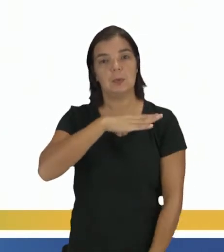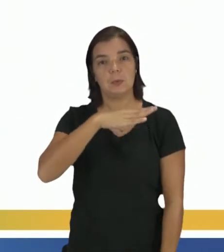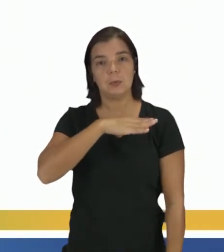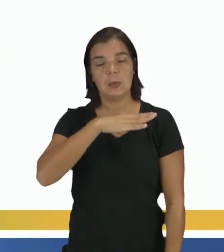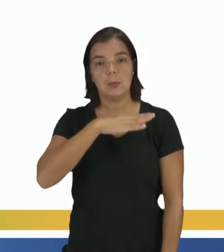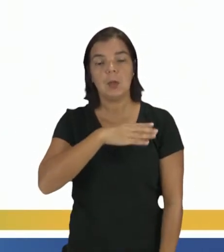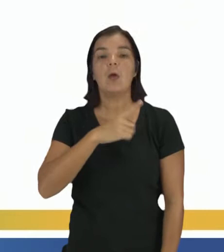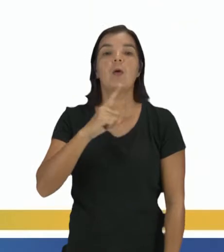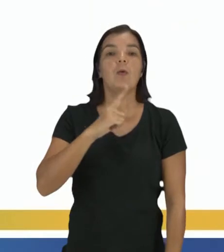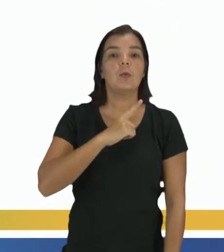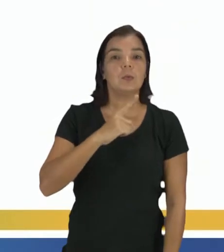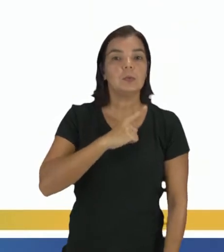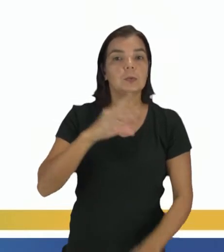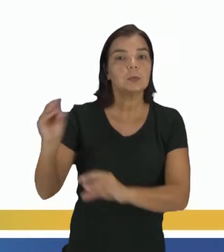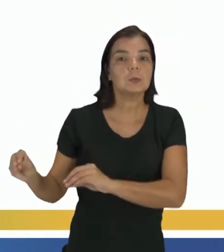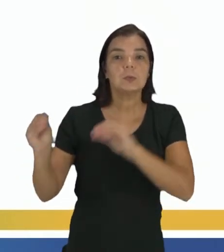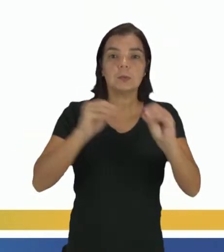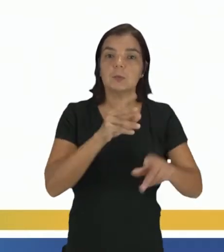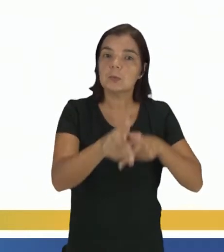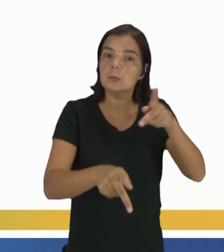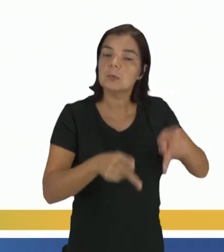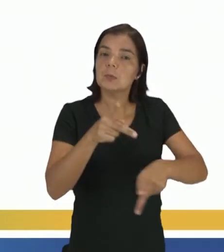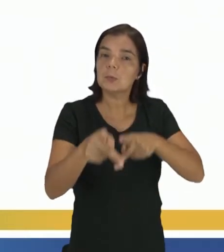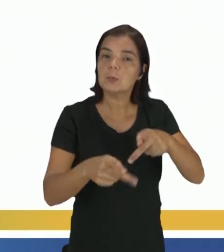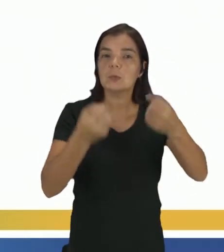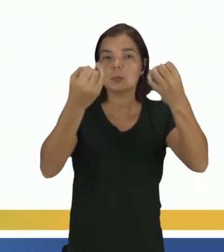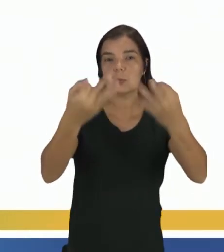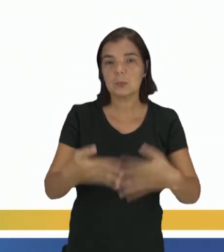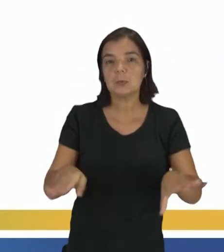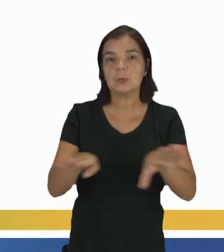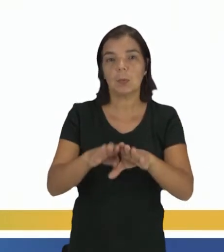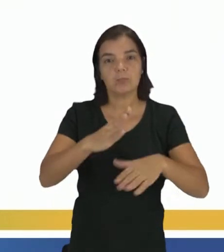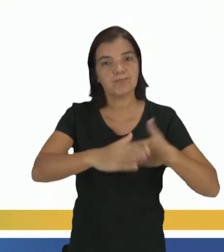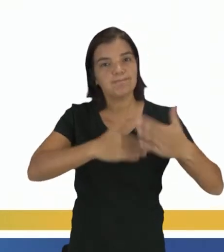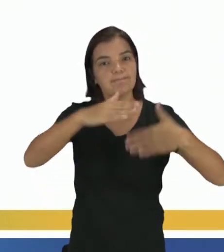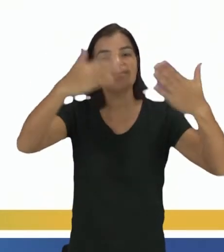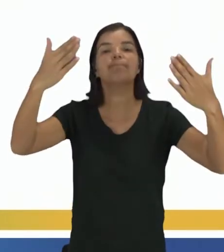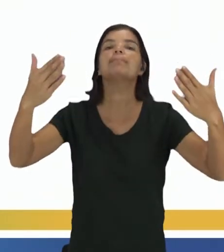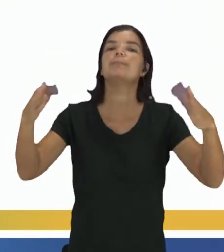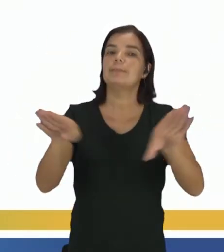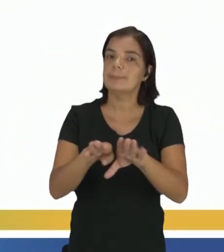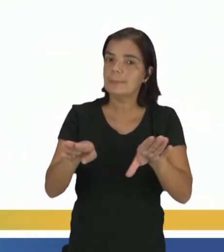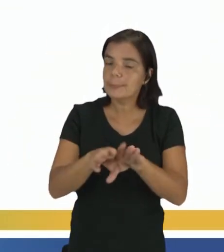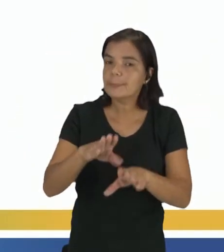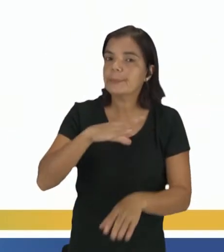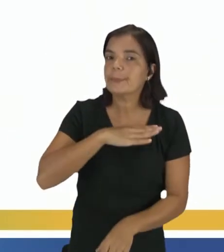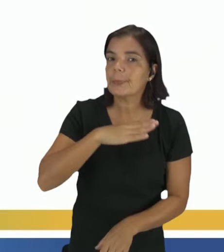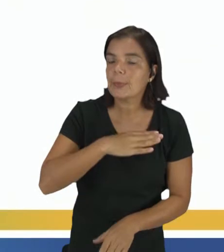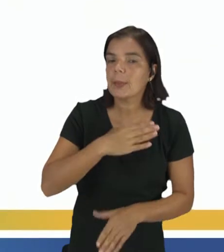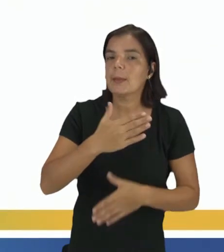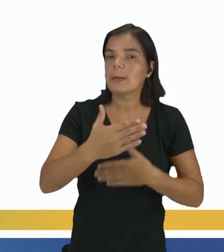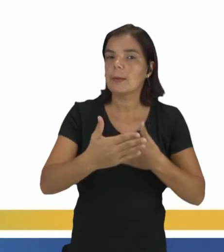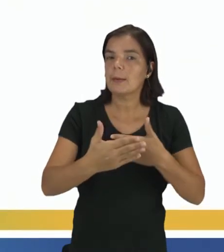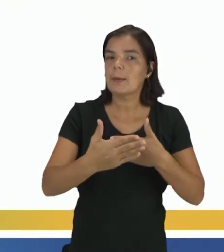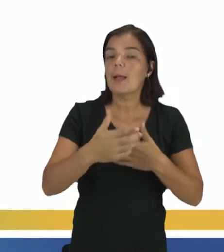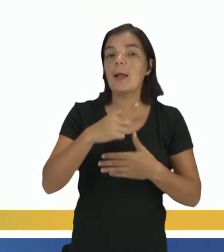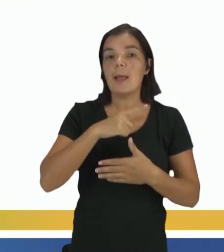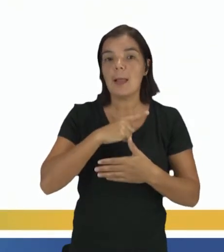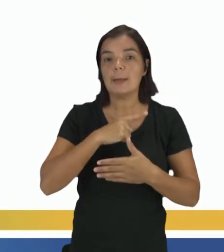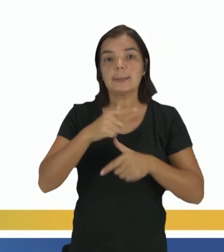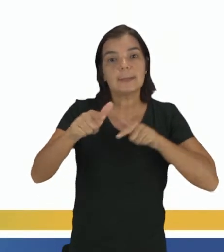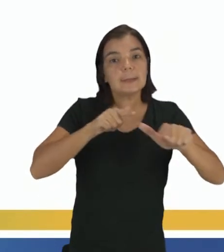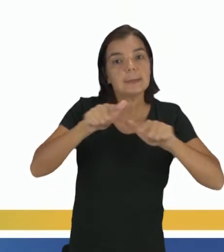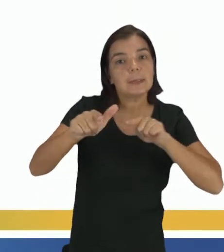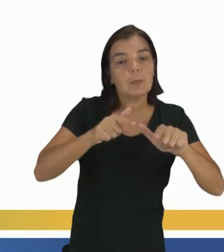né? Nós vamos ter esse deslocamento populacional, como nós falamos, nós vamos ter esse crescimento urbano também, e a partir daí, essa mão